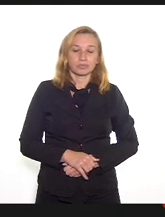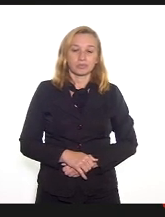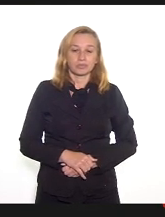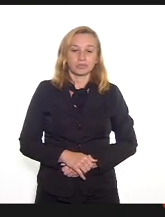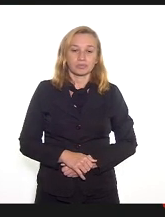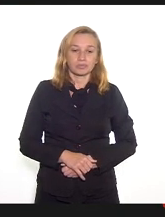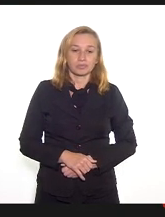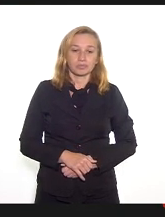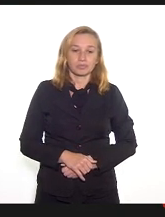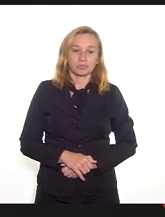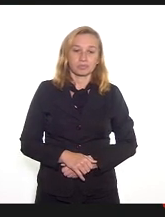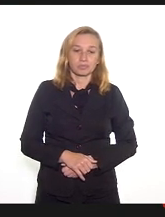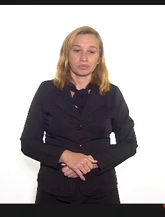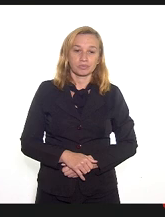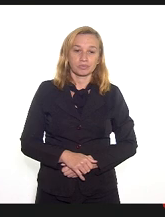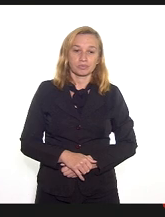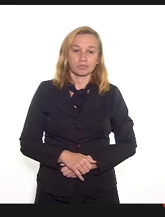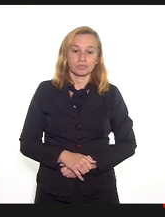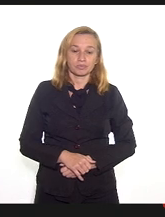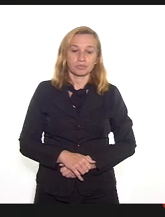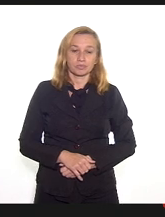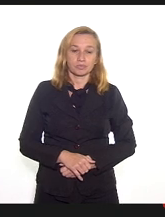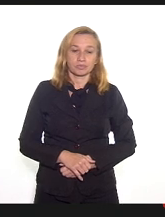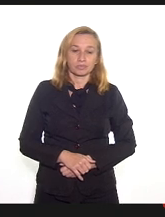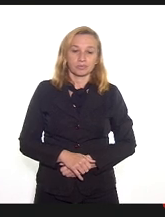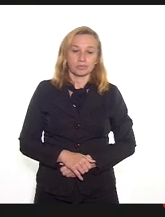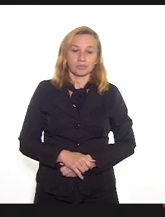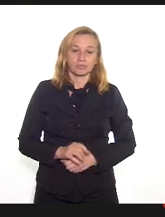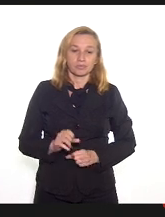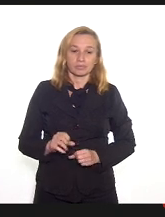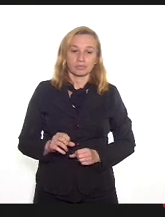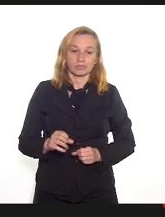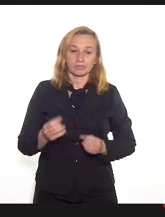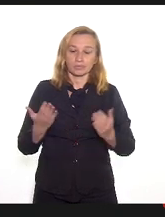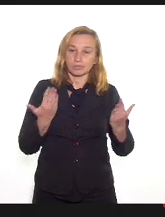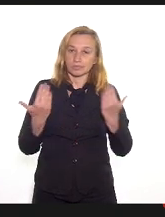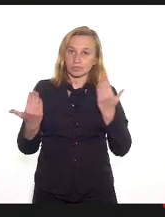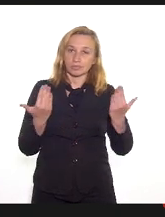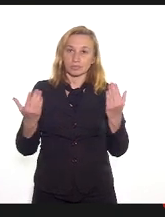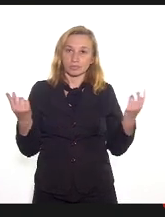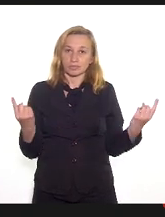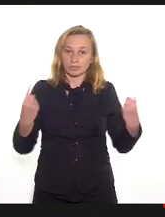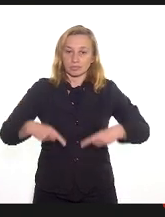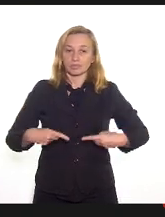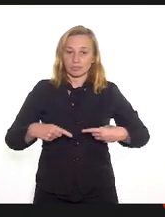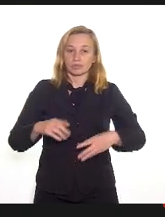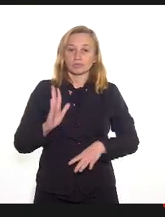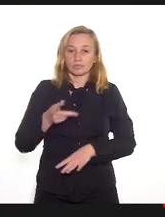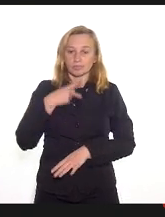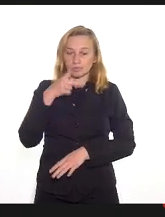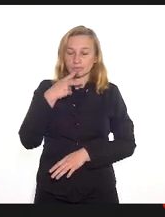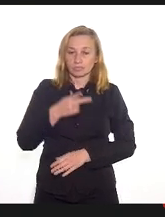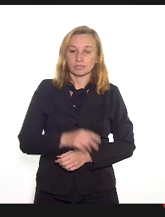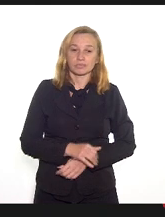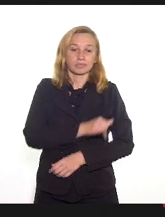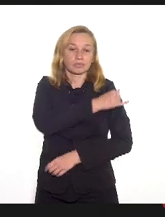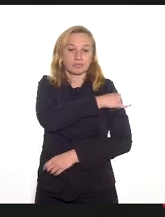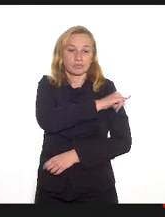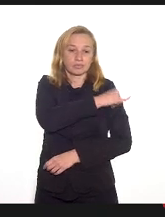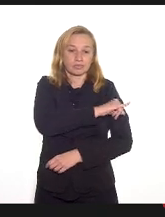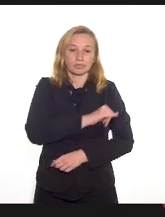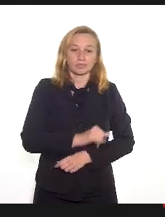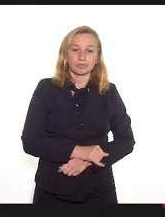Bom, em termos dessas vantagens comparativas e competitivas que eu comentei, o Rio de